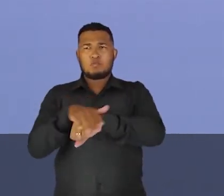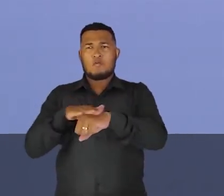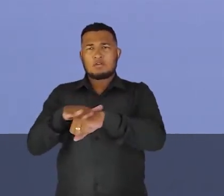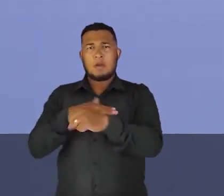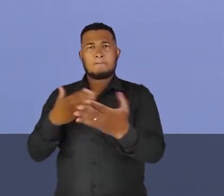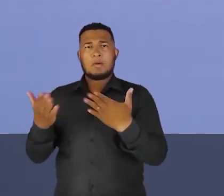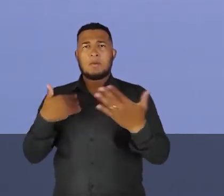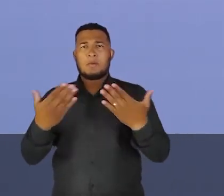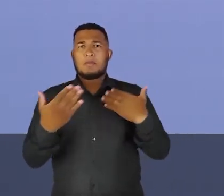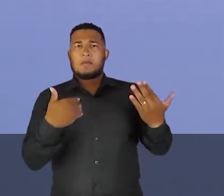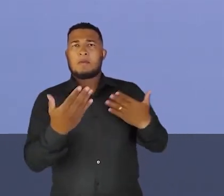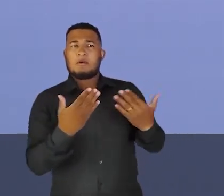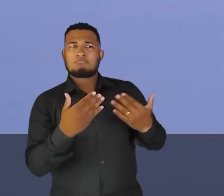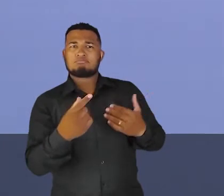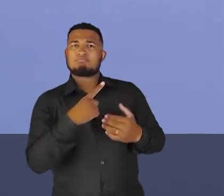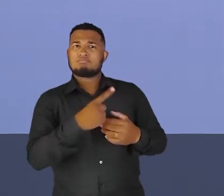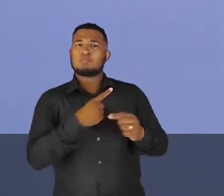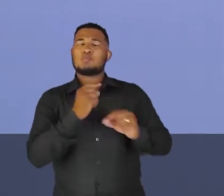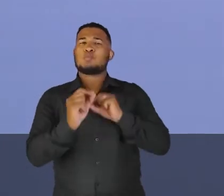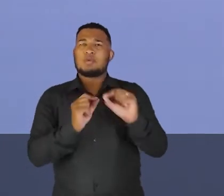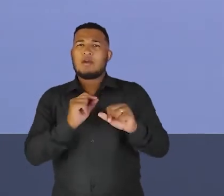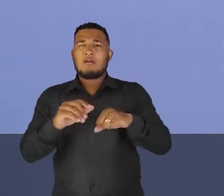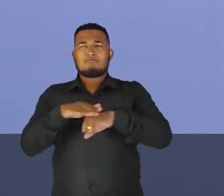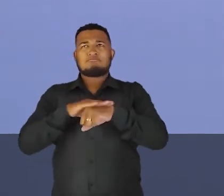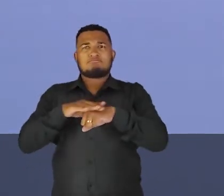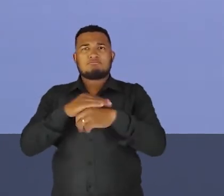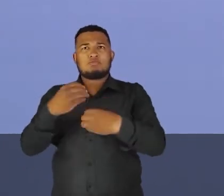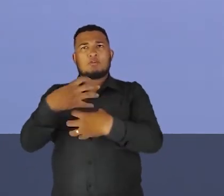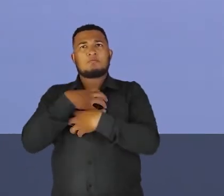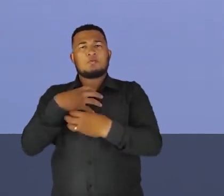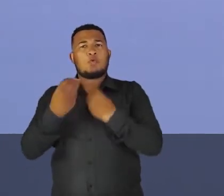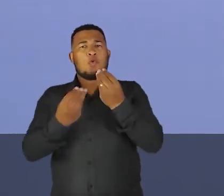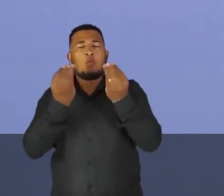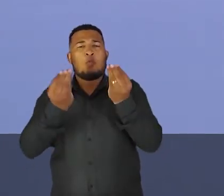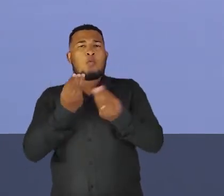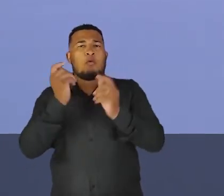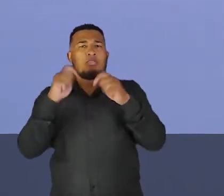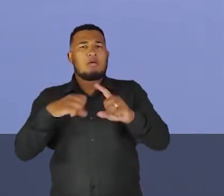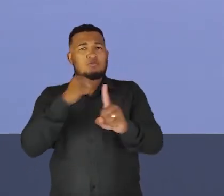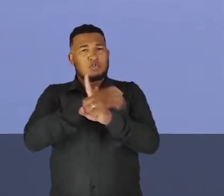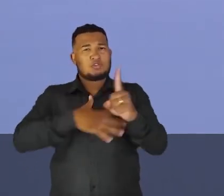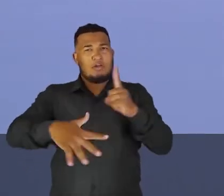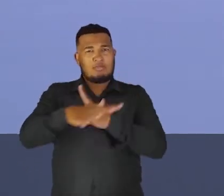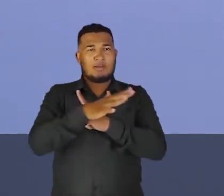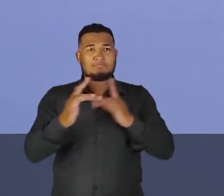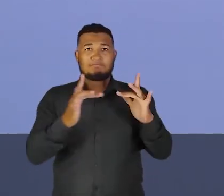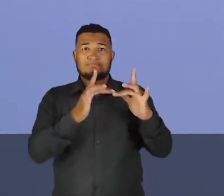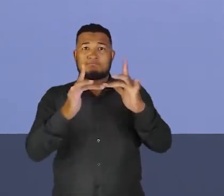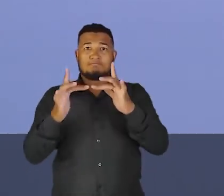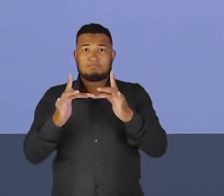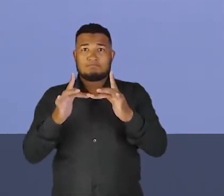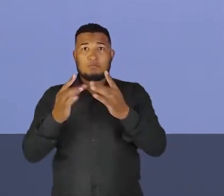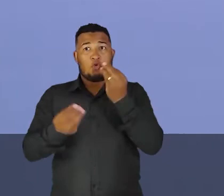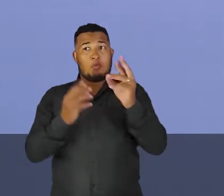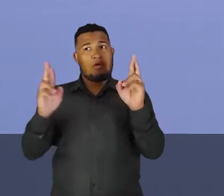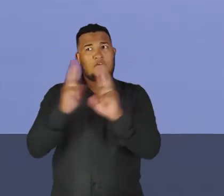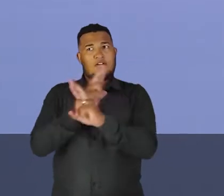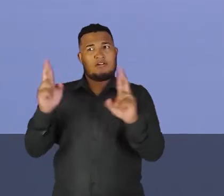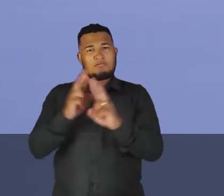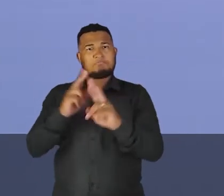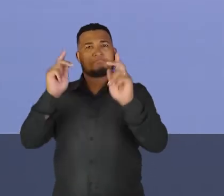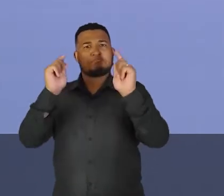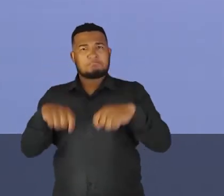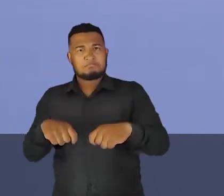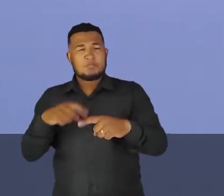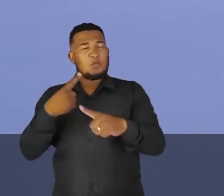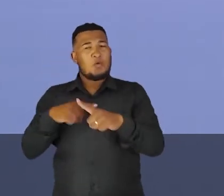e construindo entre eles formas de lidarem com a sociedade, maneiras que eles vão se relacionar com a sociedade. Porque ao longo